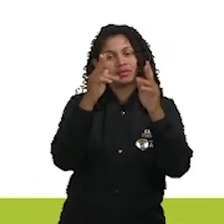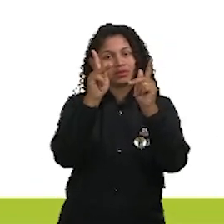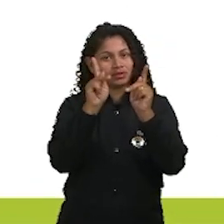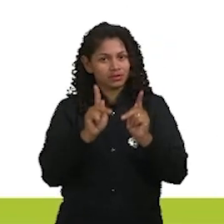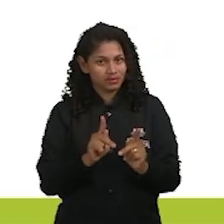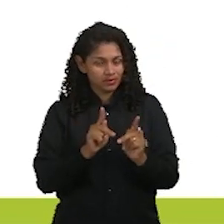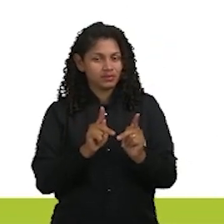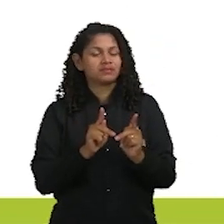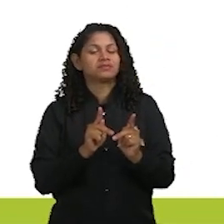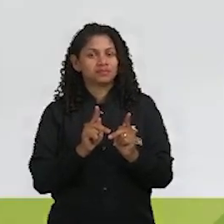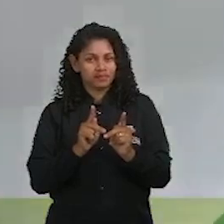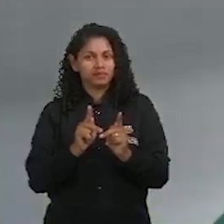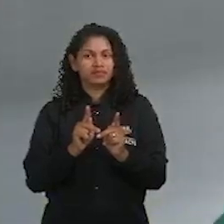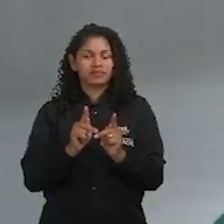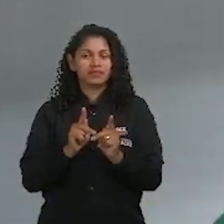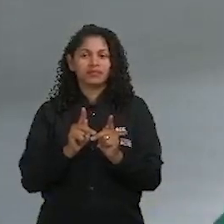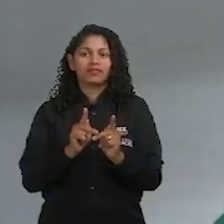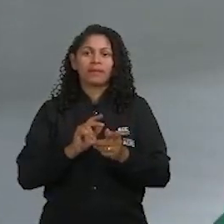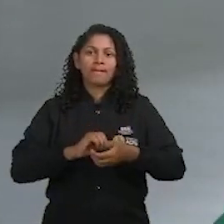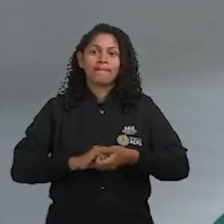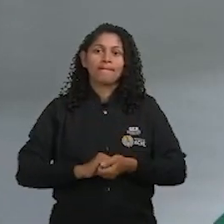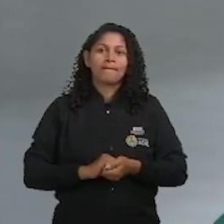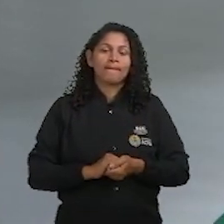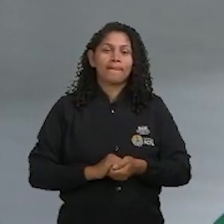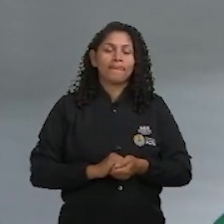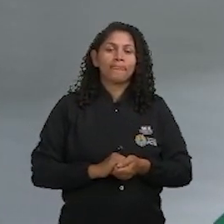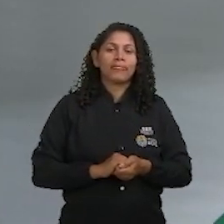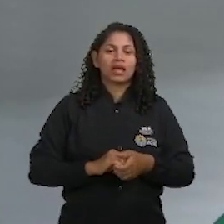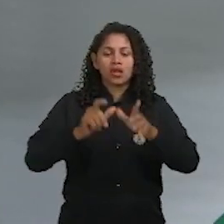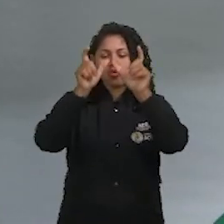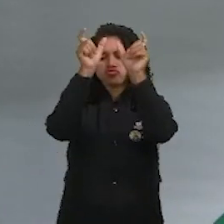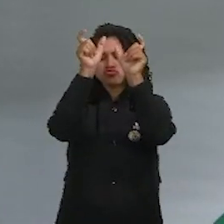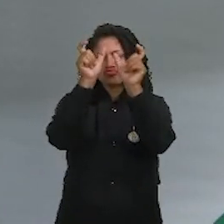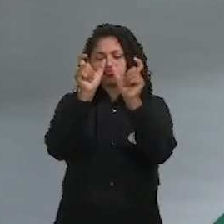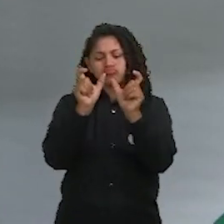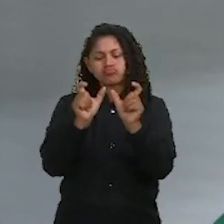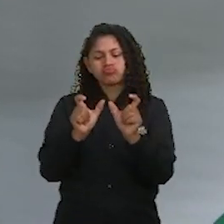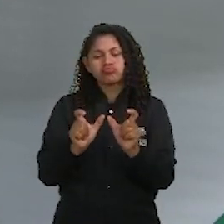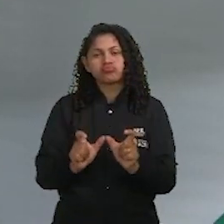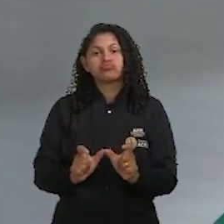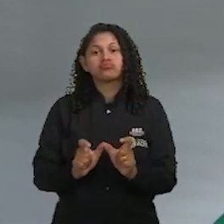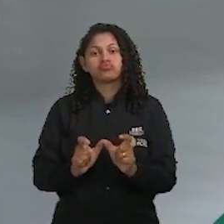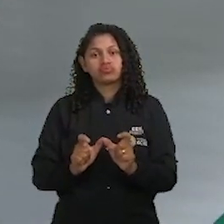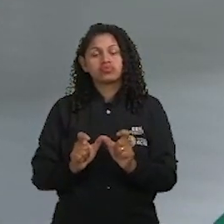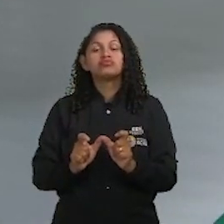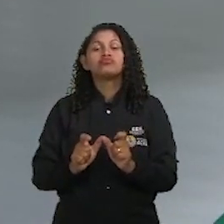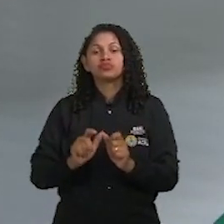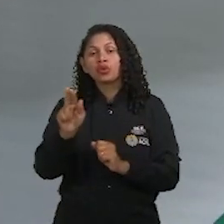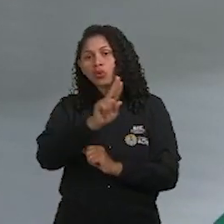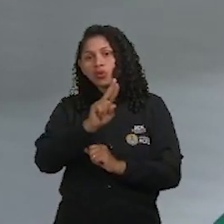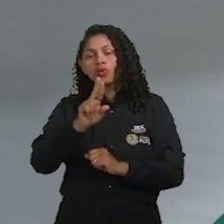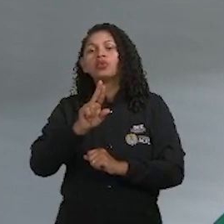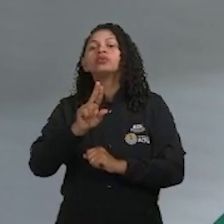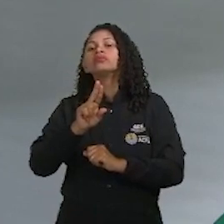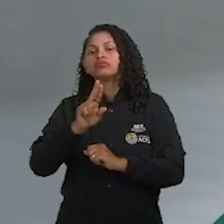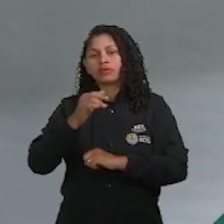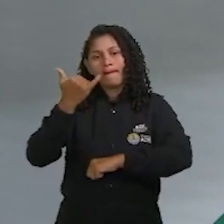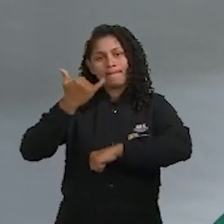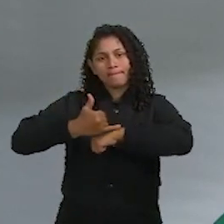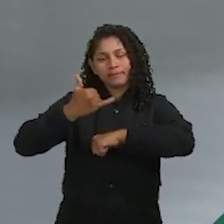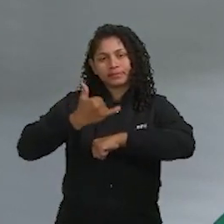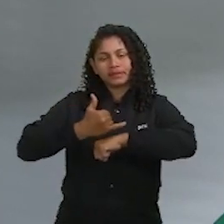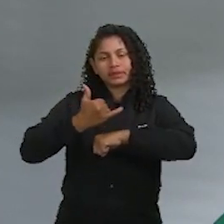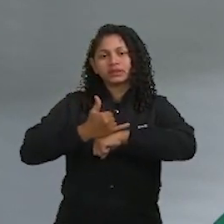coluna da nossa tabela periódica são chamados de metais alcalinos terrosos. E